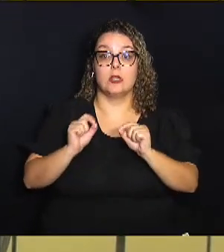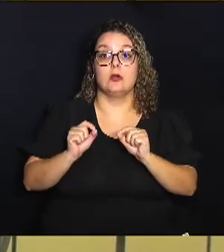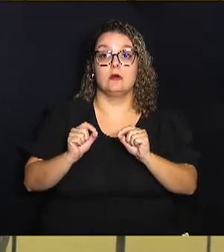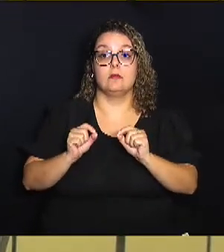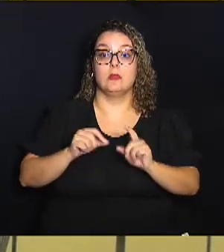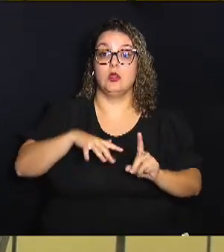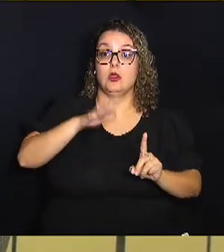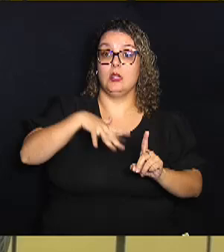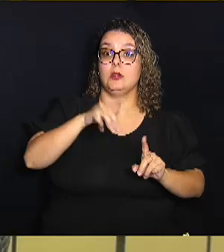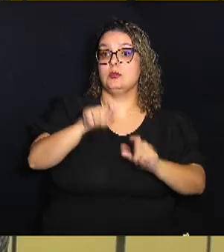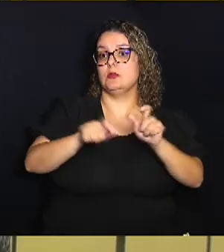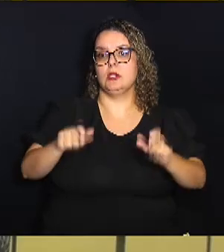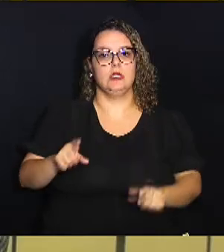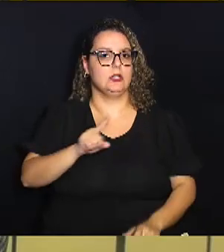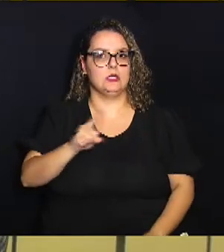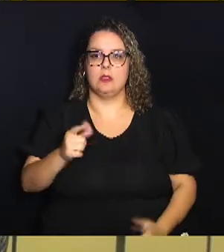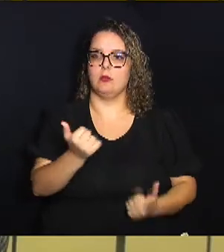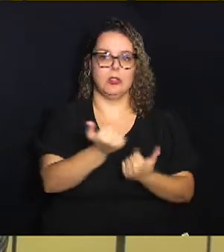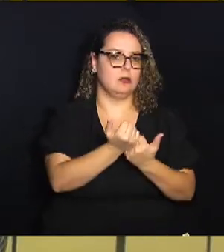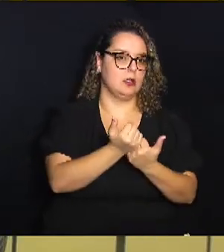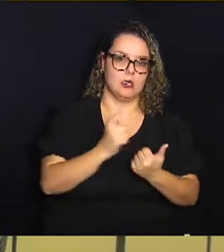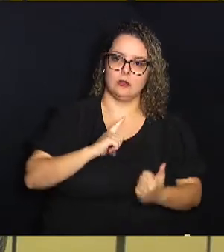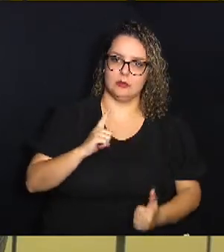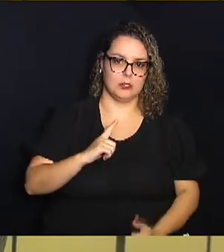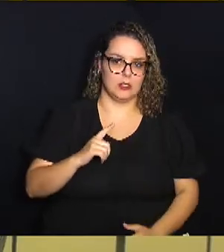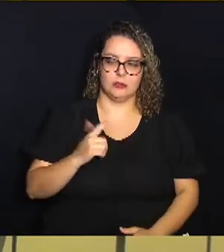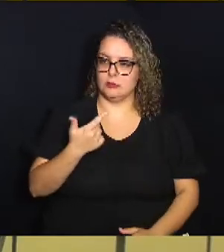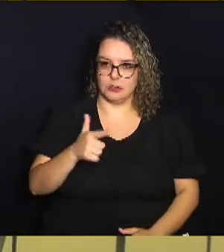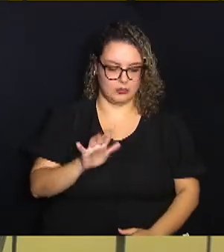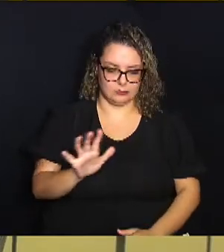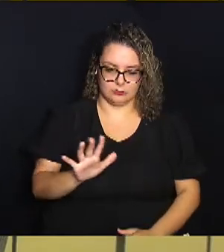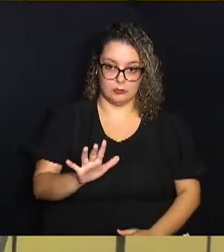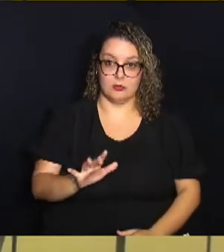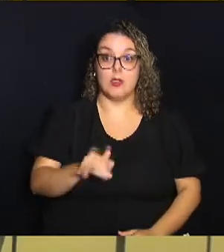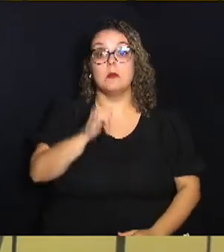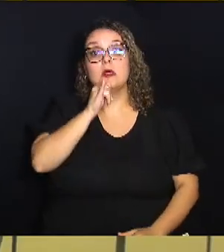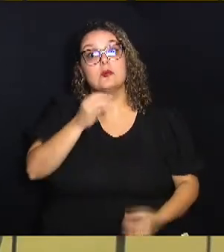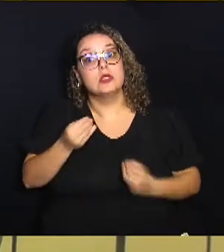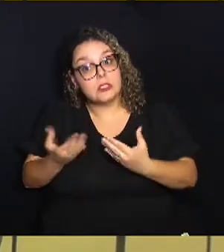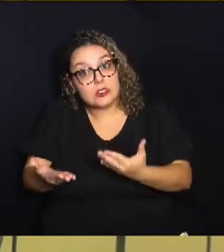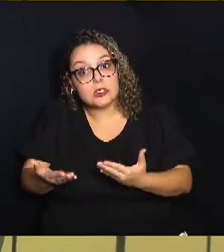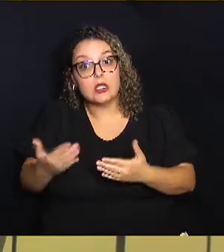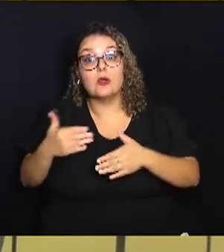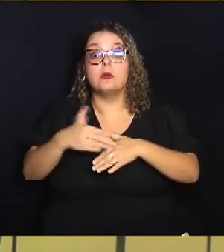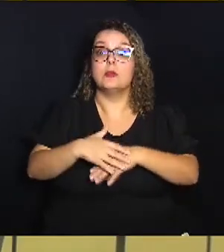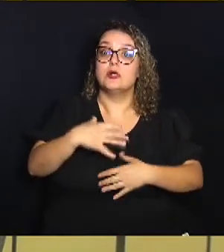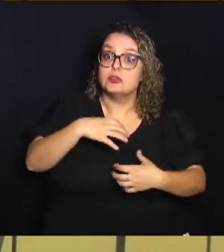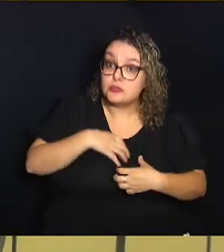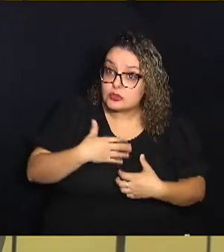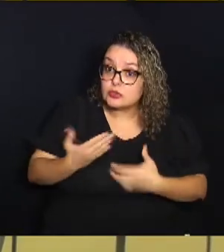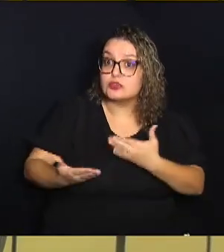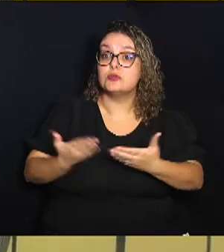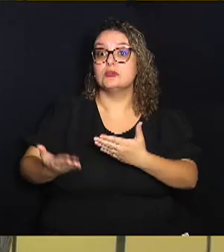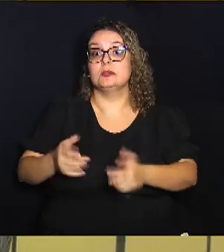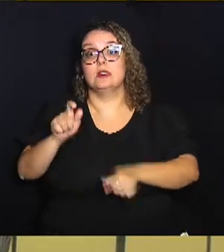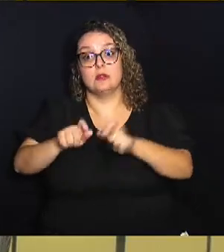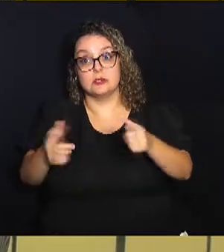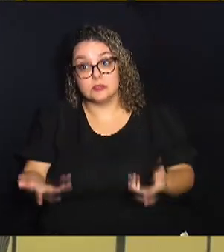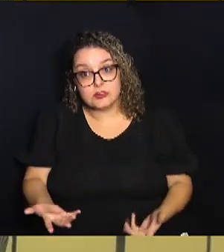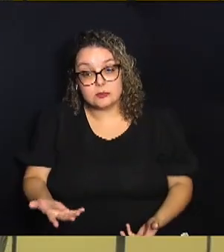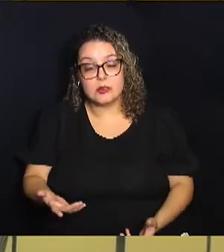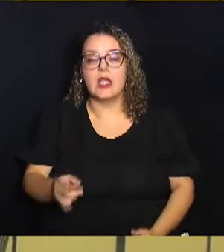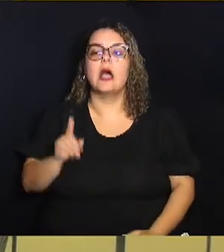admirar pessoas, não pelo cargo que elas têm, mas pelo exemplo que ela dá, pela maneira humilde que ela tem de lidar com elas. Então